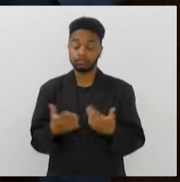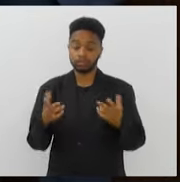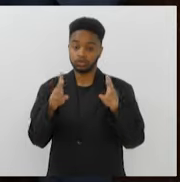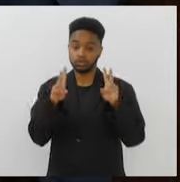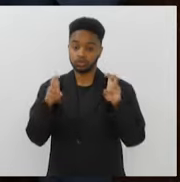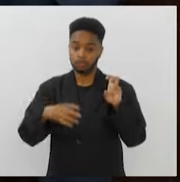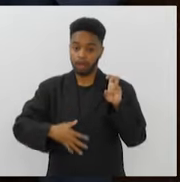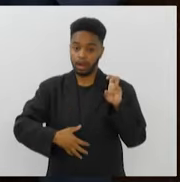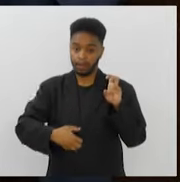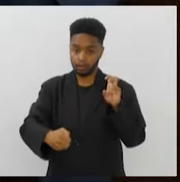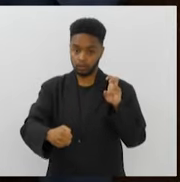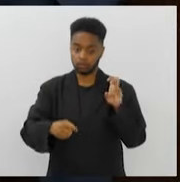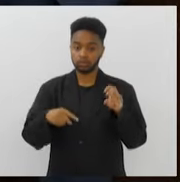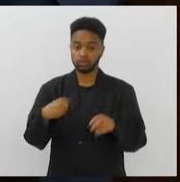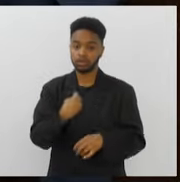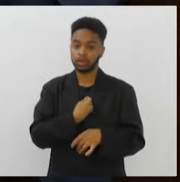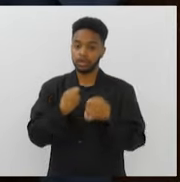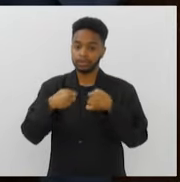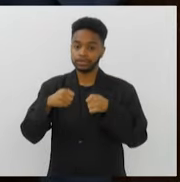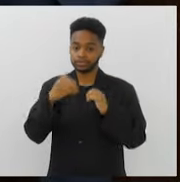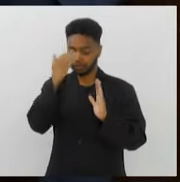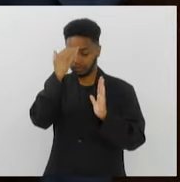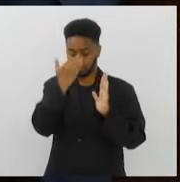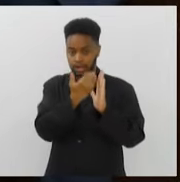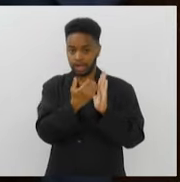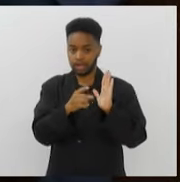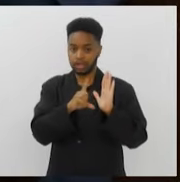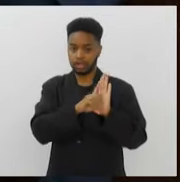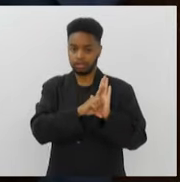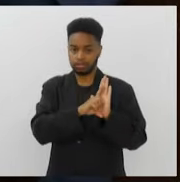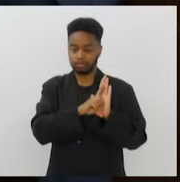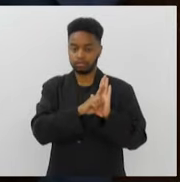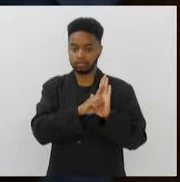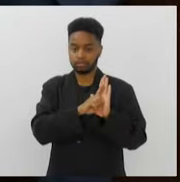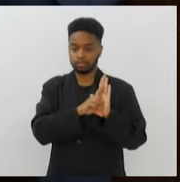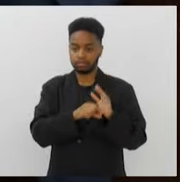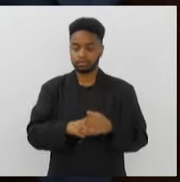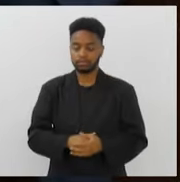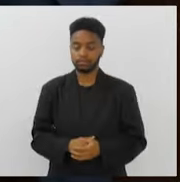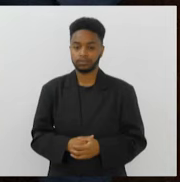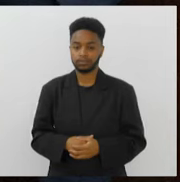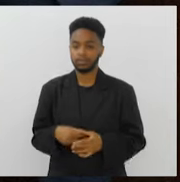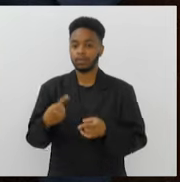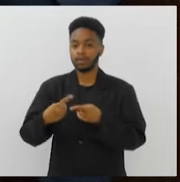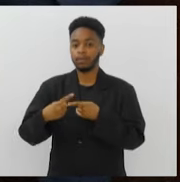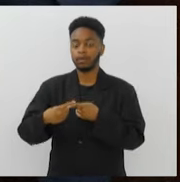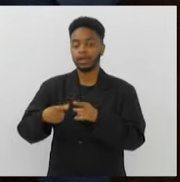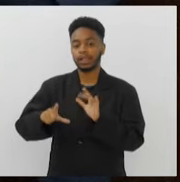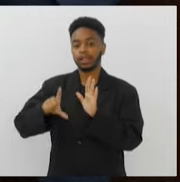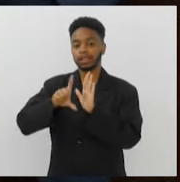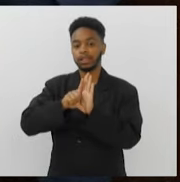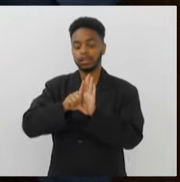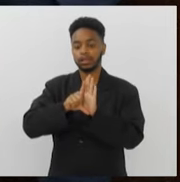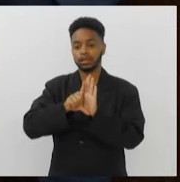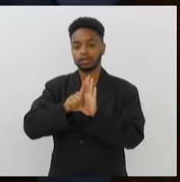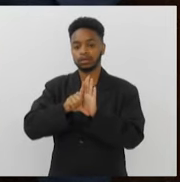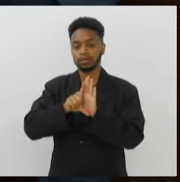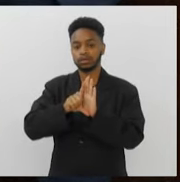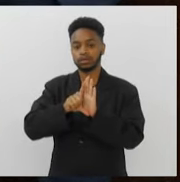aborto, nós temos que considerar a lei. A lei, ela ela